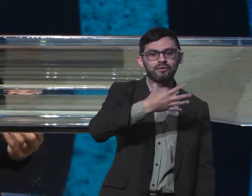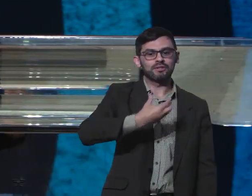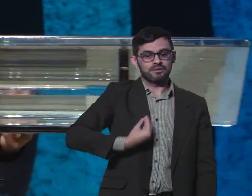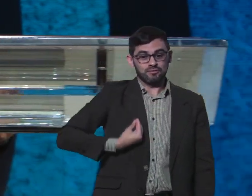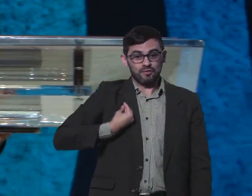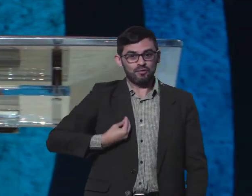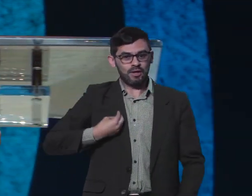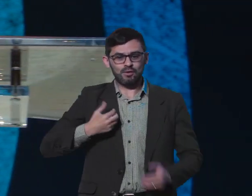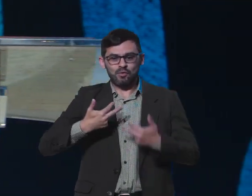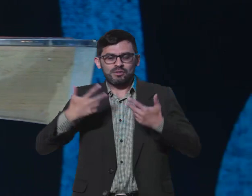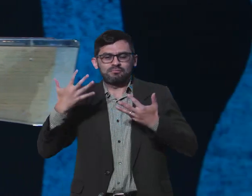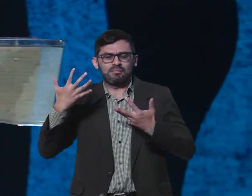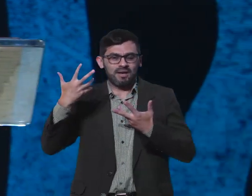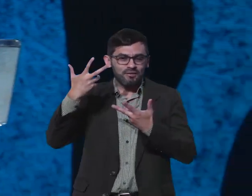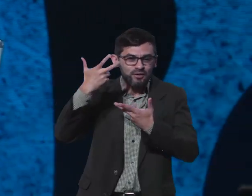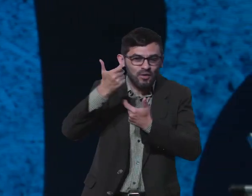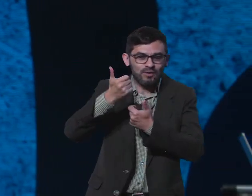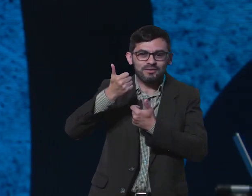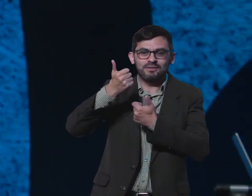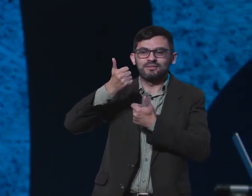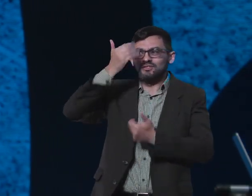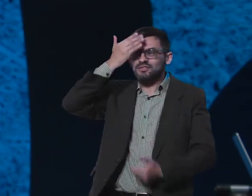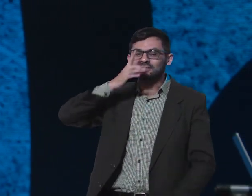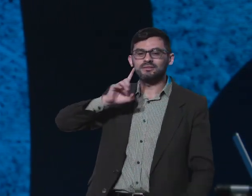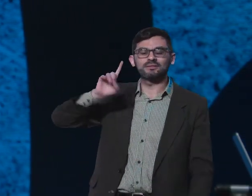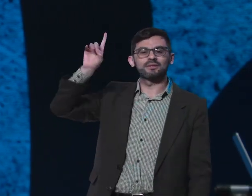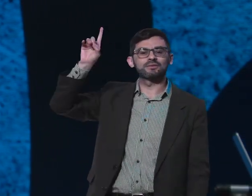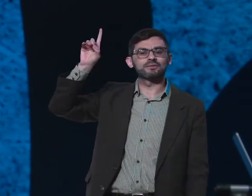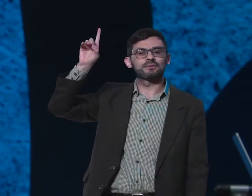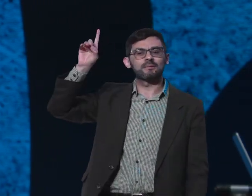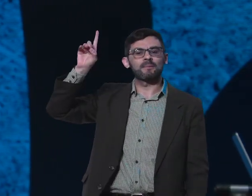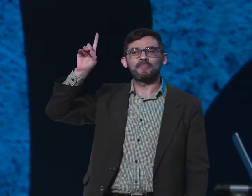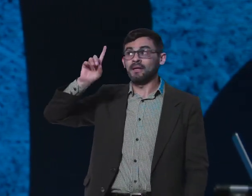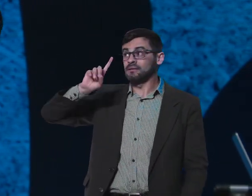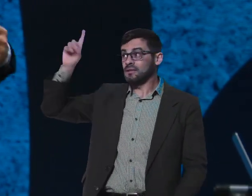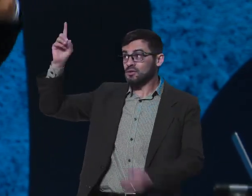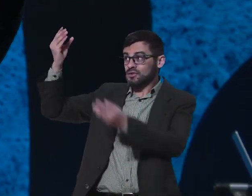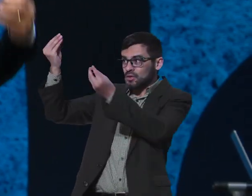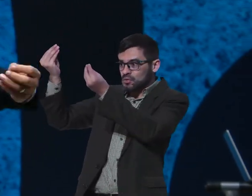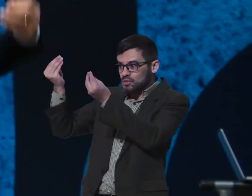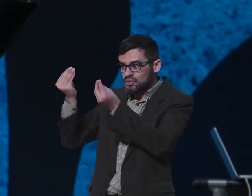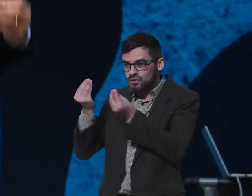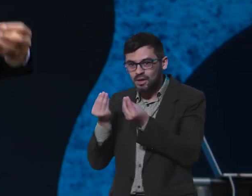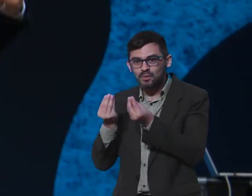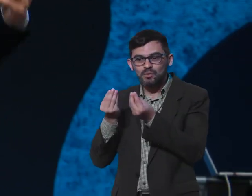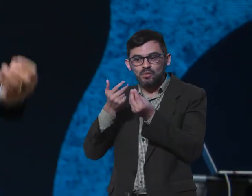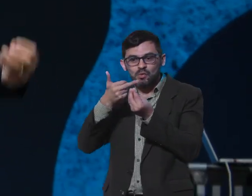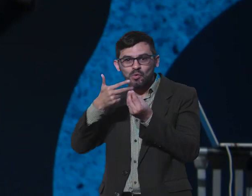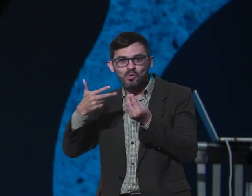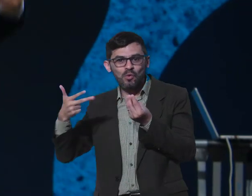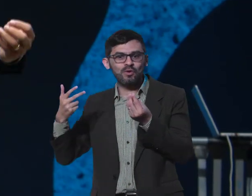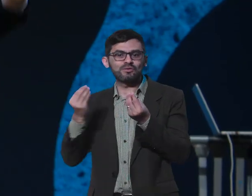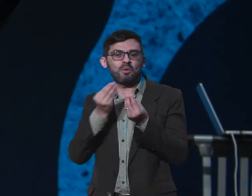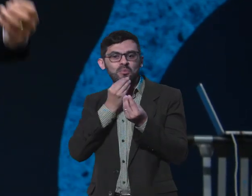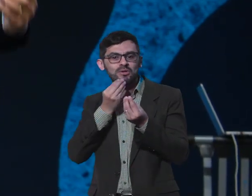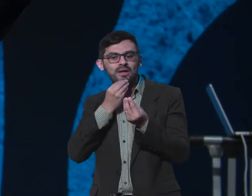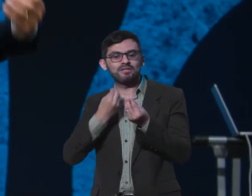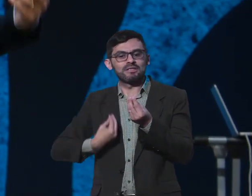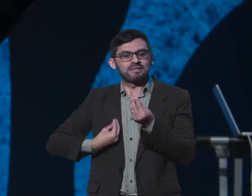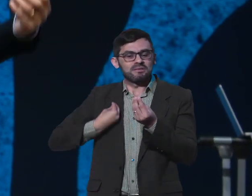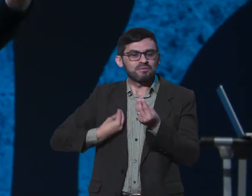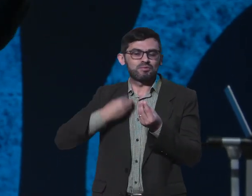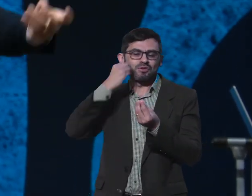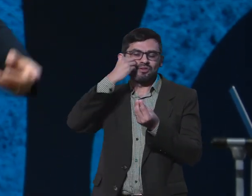coisas extraordinárias. Ele está colocando diante dos nossos olhos a oportunidade de viver